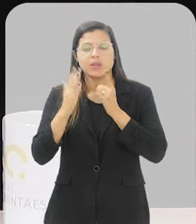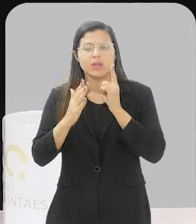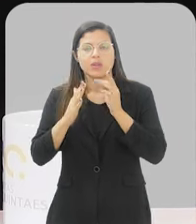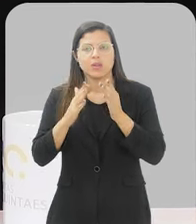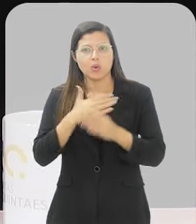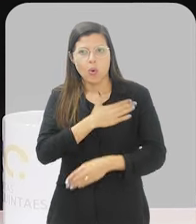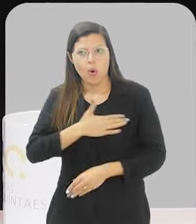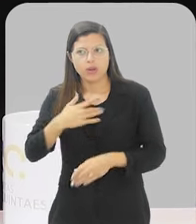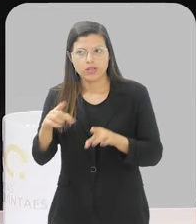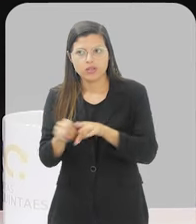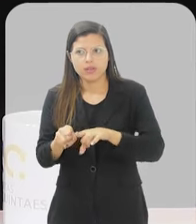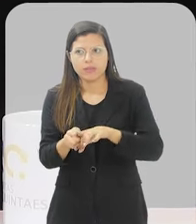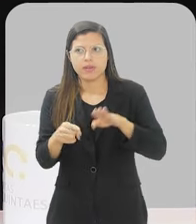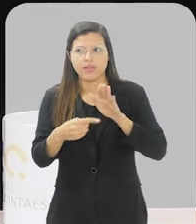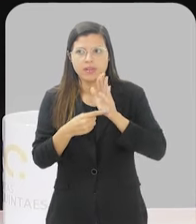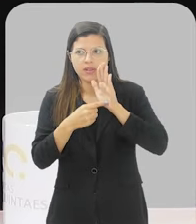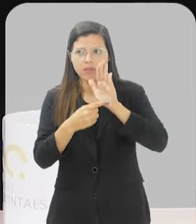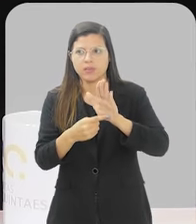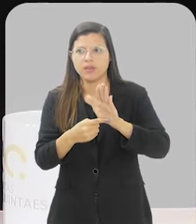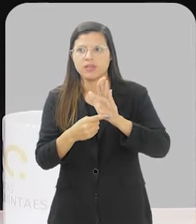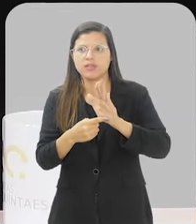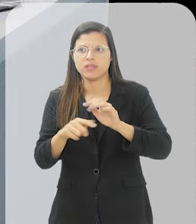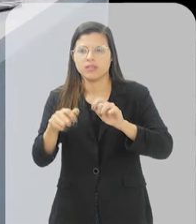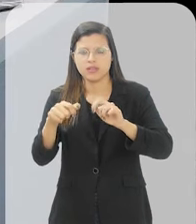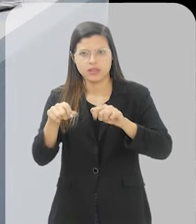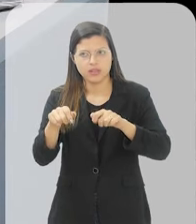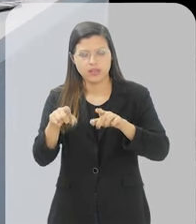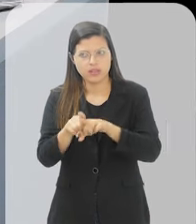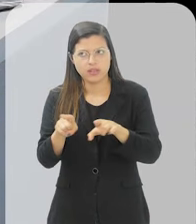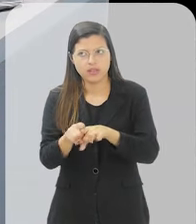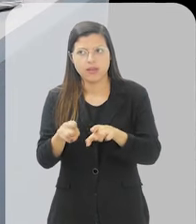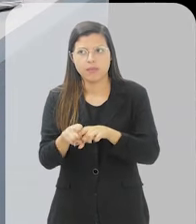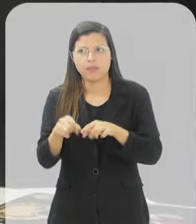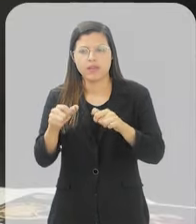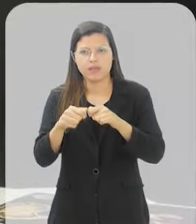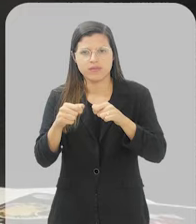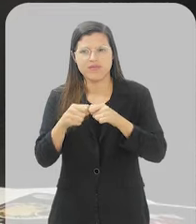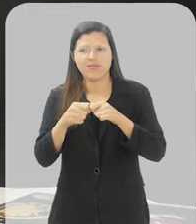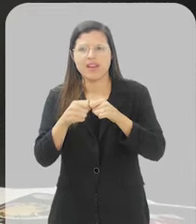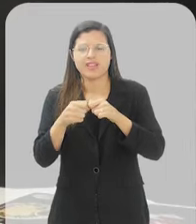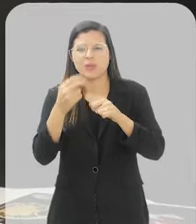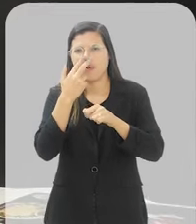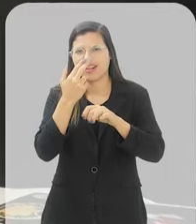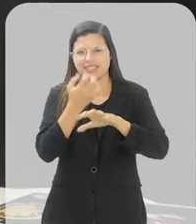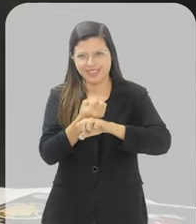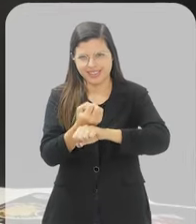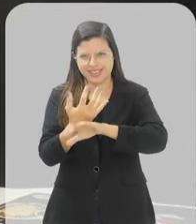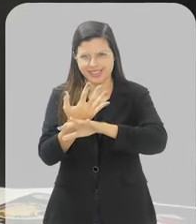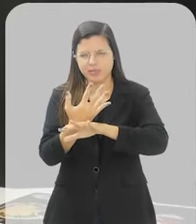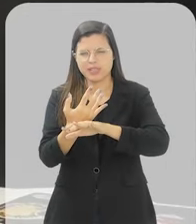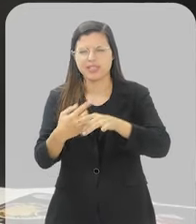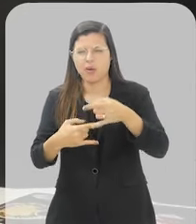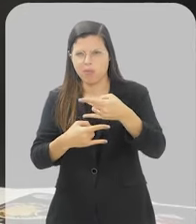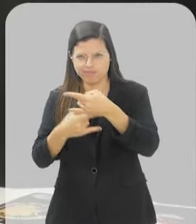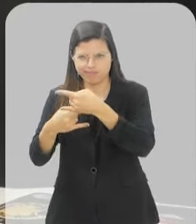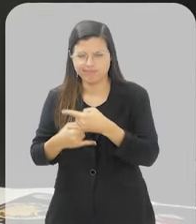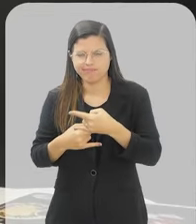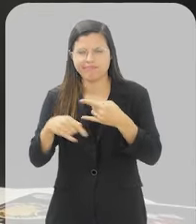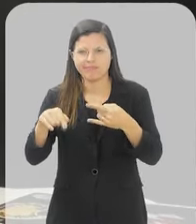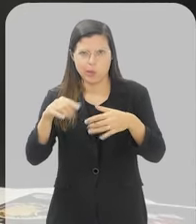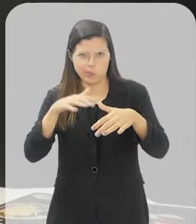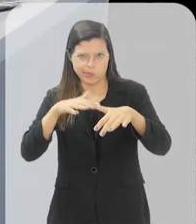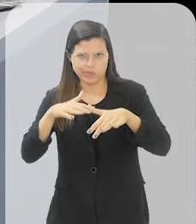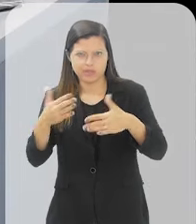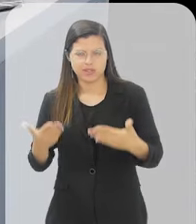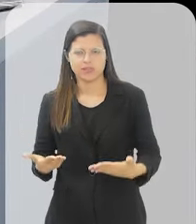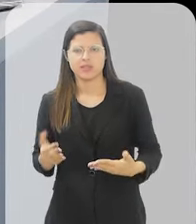gosta da figura de destaque. É, Milton Cunha que faz parte da transmissão dos carnavais do Rio de Janeiro e está ali para poder passar a informação correta. Né? Sim,